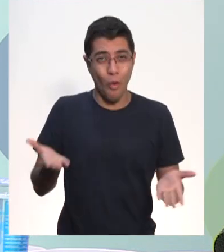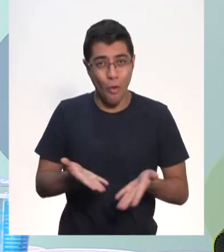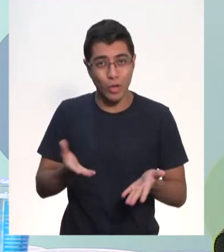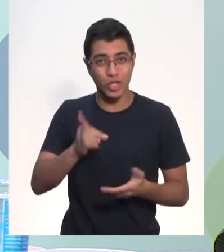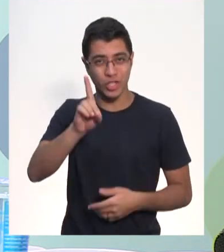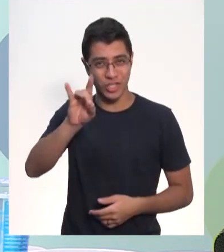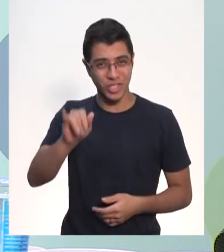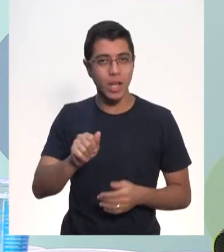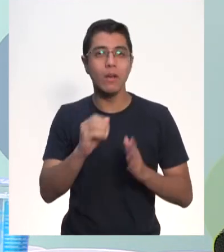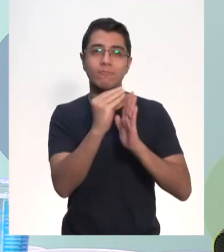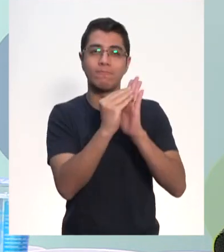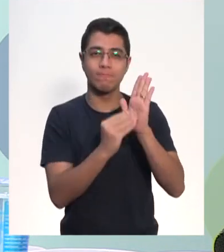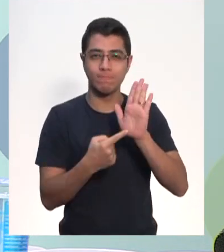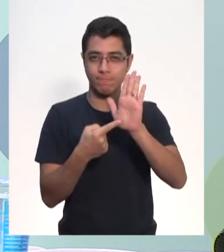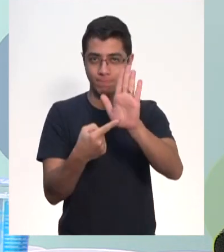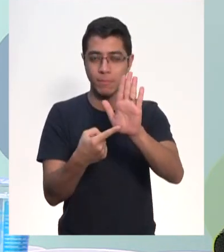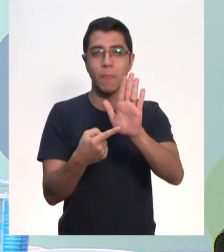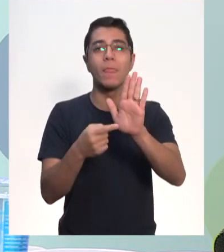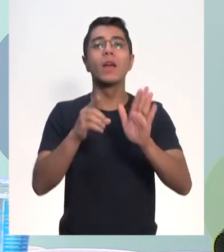dia 23, nós temos